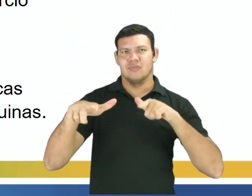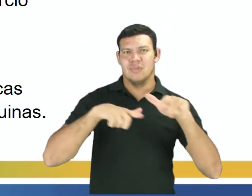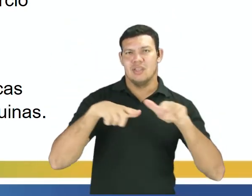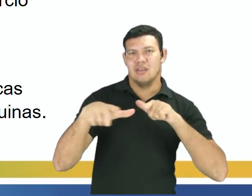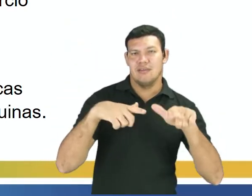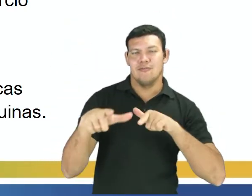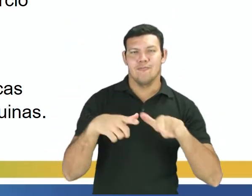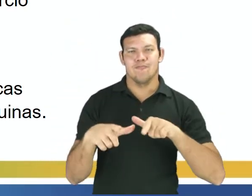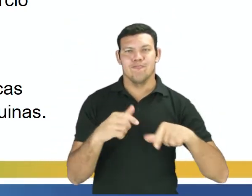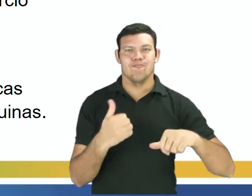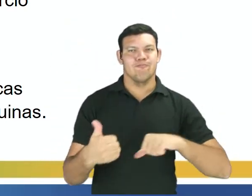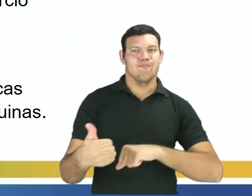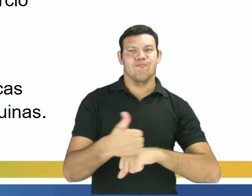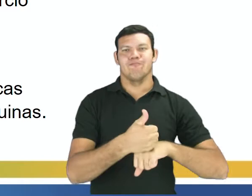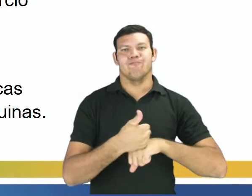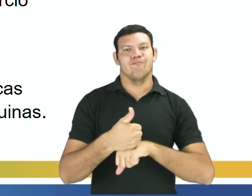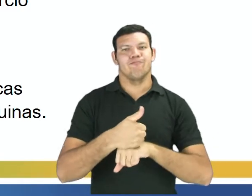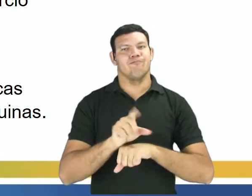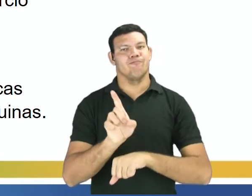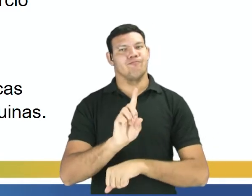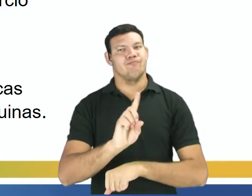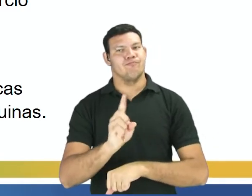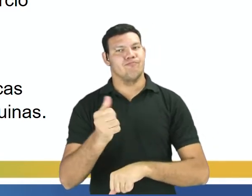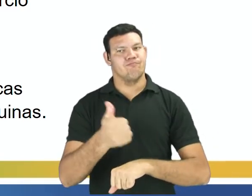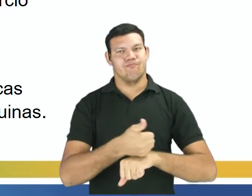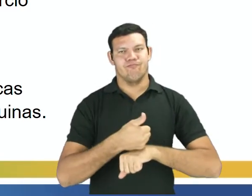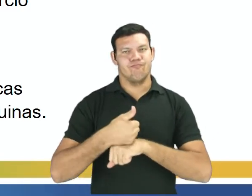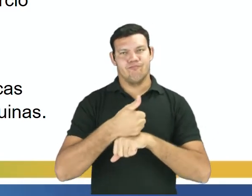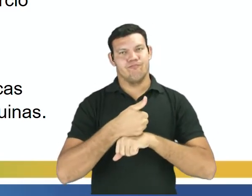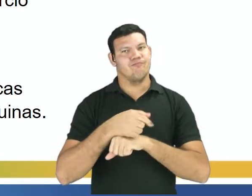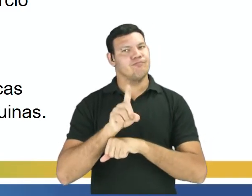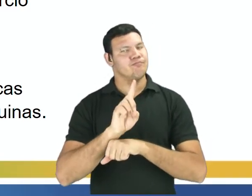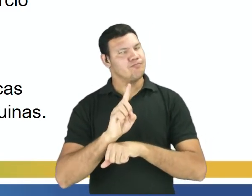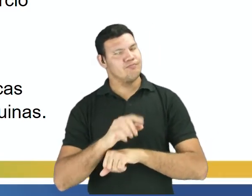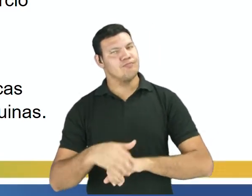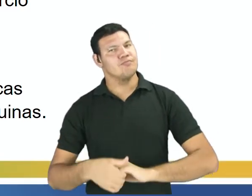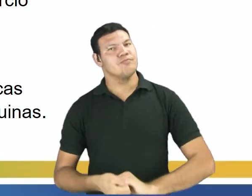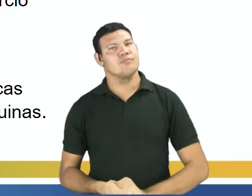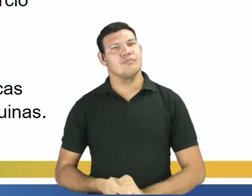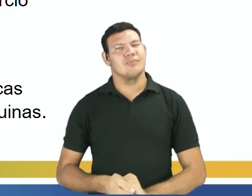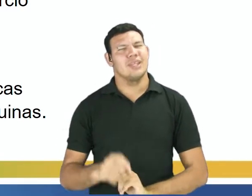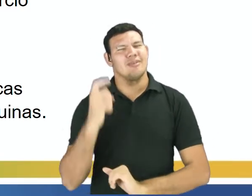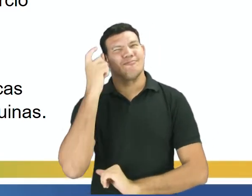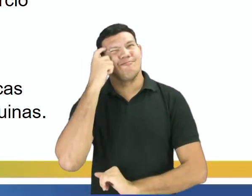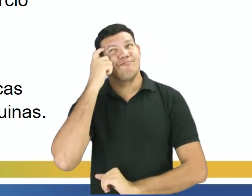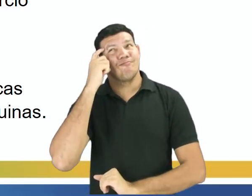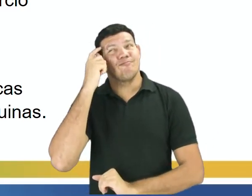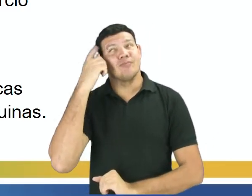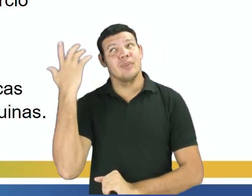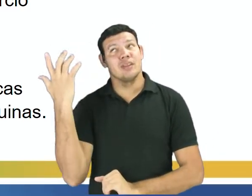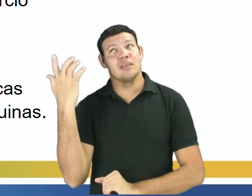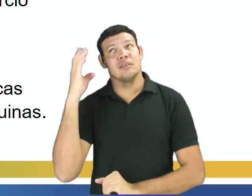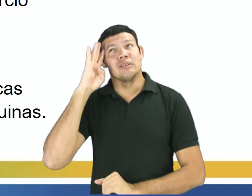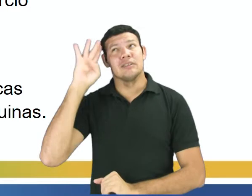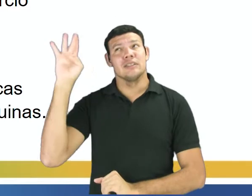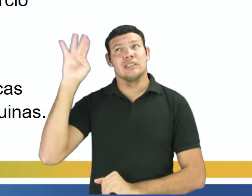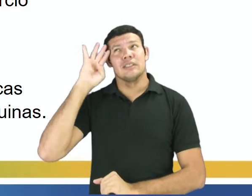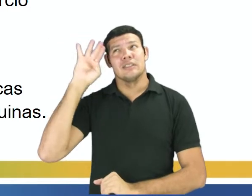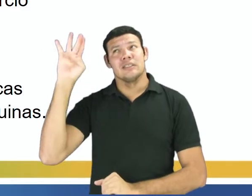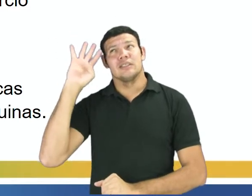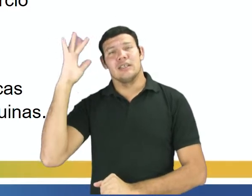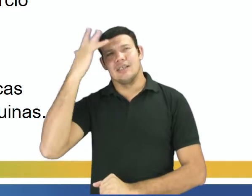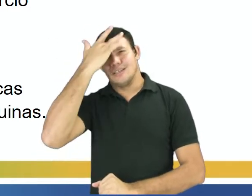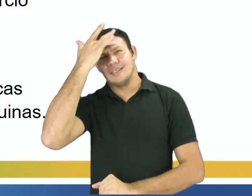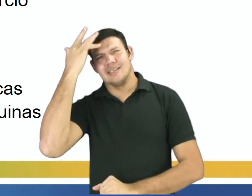item que ele é muito importante. Ou seja, seria muito difícil você imaginar que no início de tudo as pessoas já